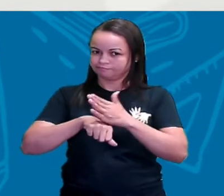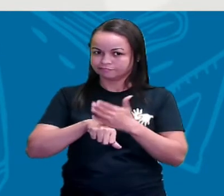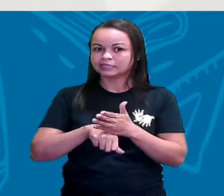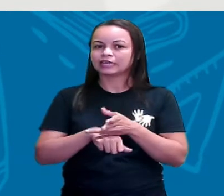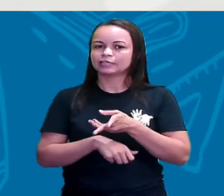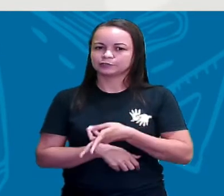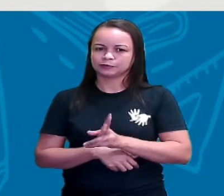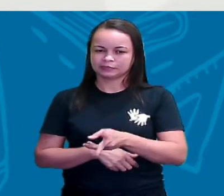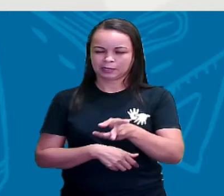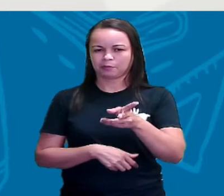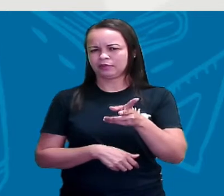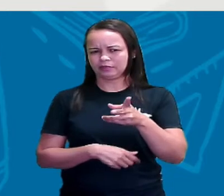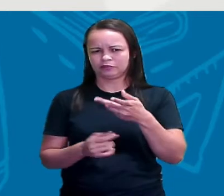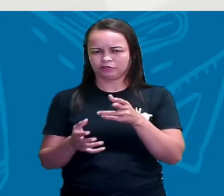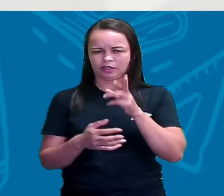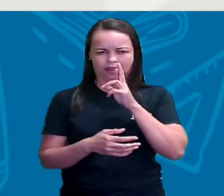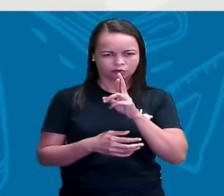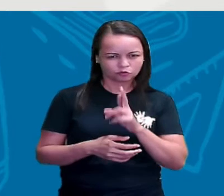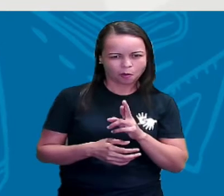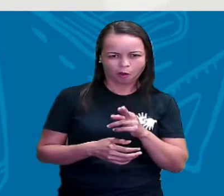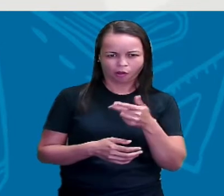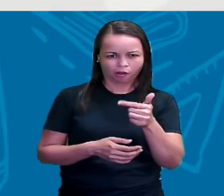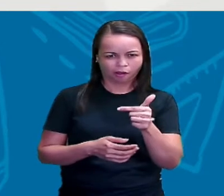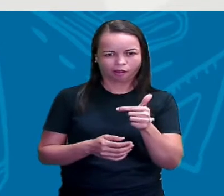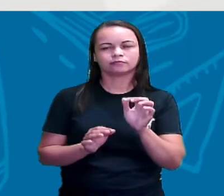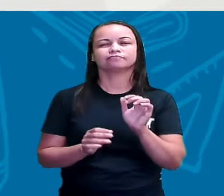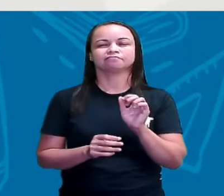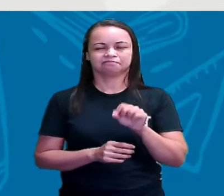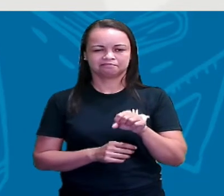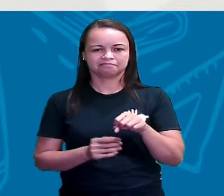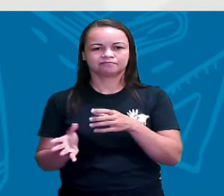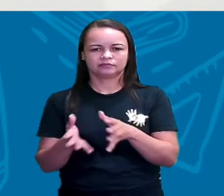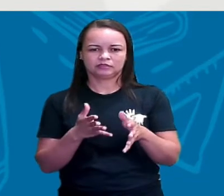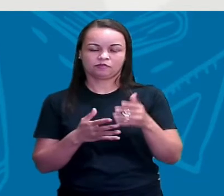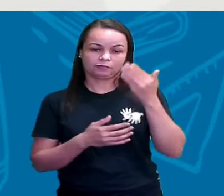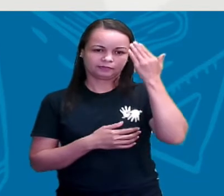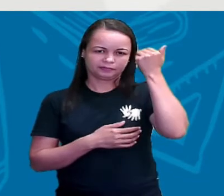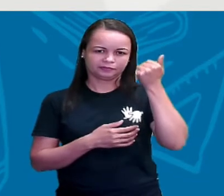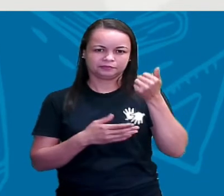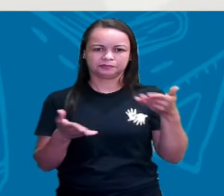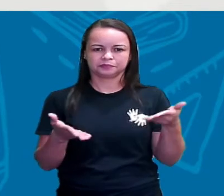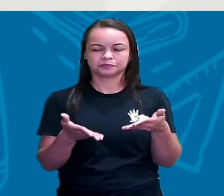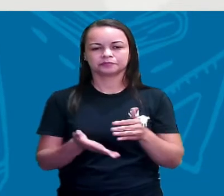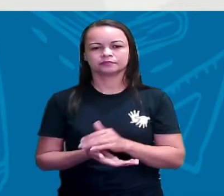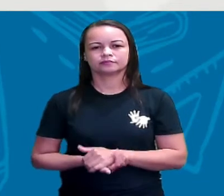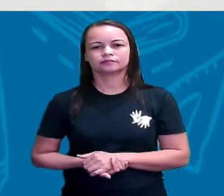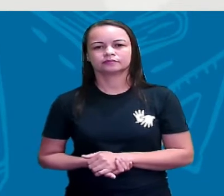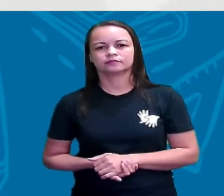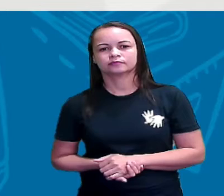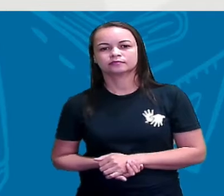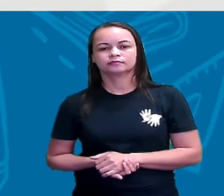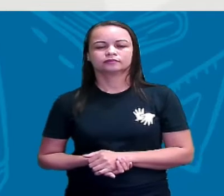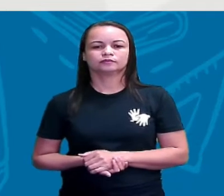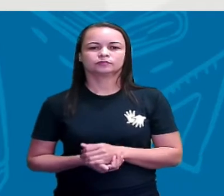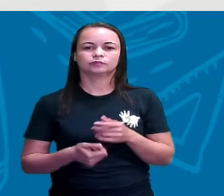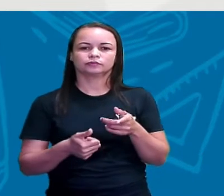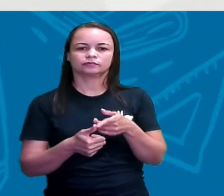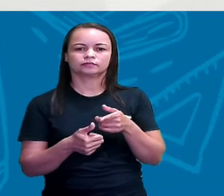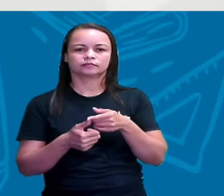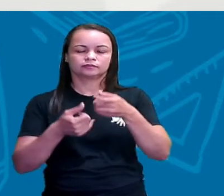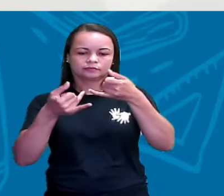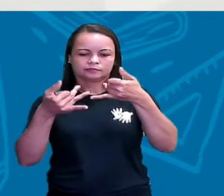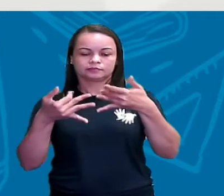junto. Nunca fica sozinho aí sem resposta, não. Então, vamos saber qual é a de hoje? Bom, a primeira, ela diz